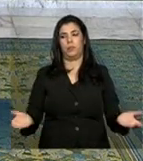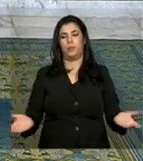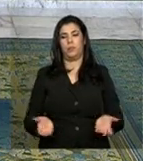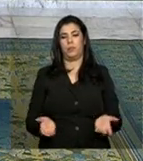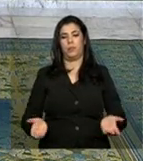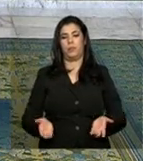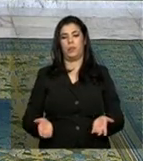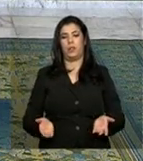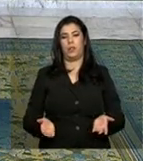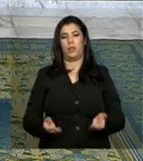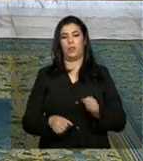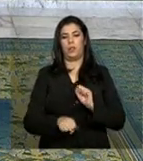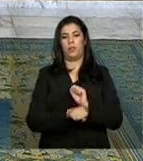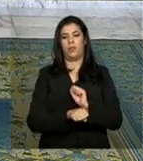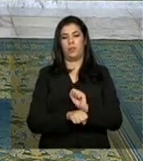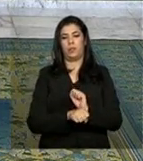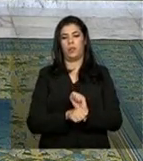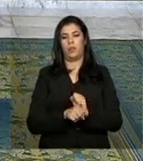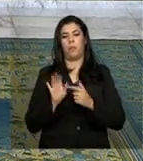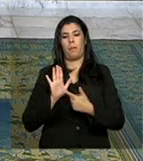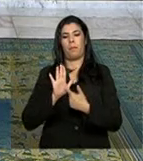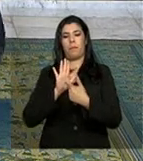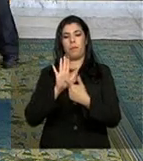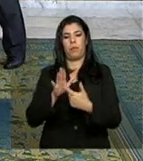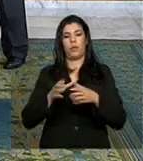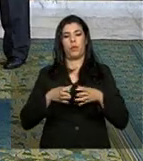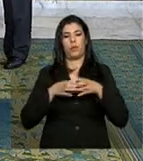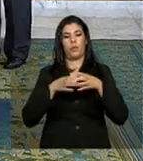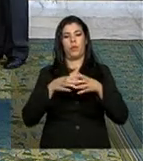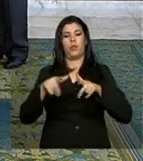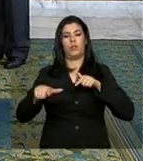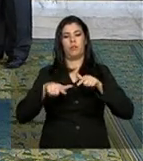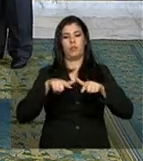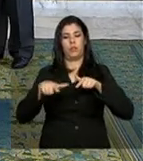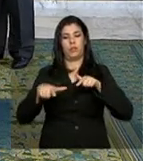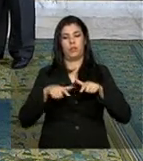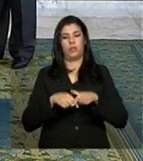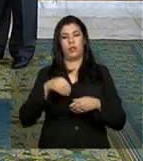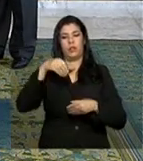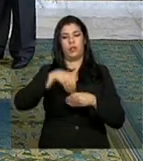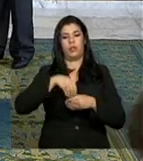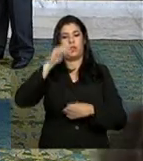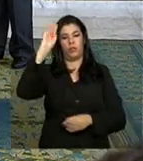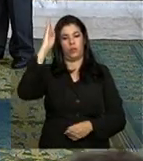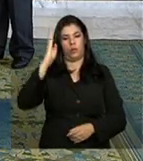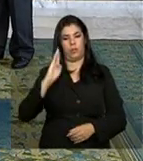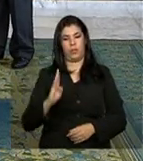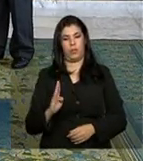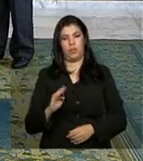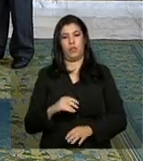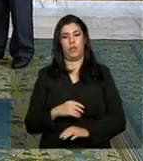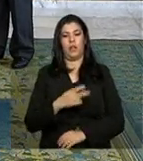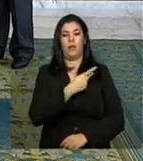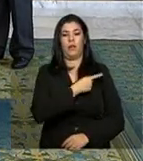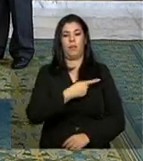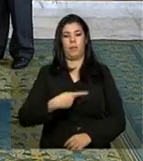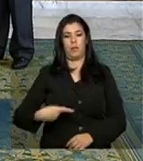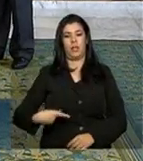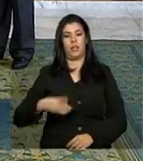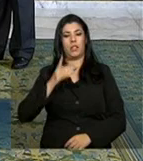embaixador japonês apresenta a equipe que vai atuar com ele aqui no Brasil, a presidenta Dilma Rousseff.